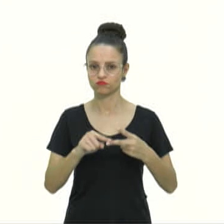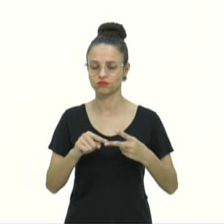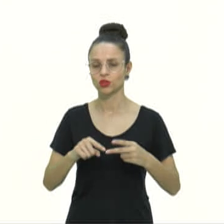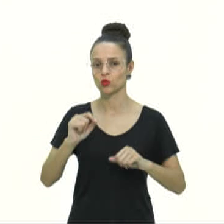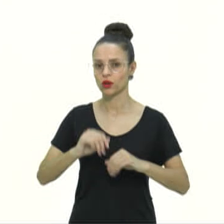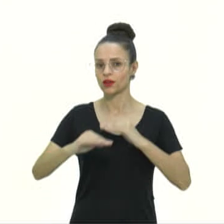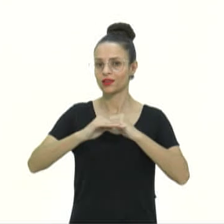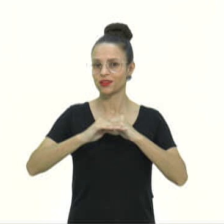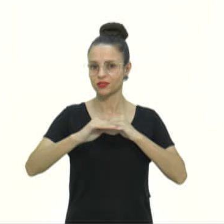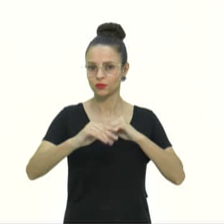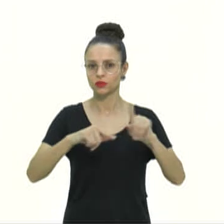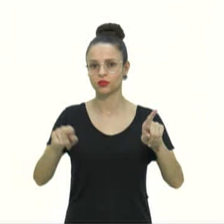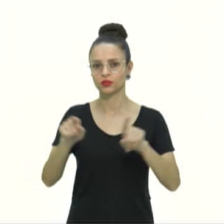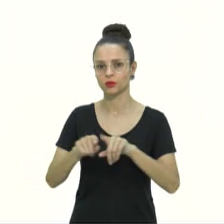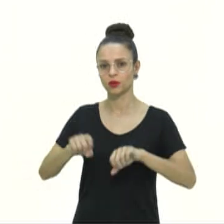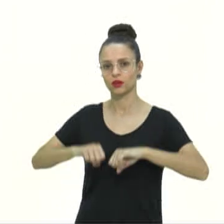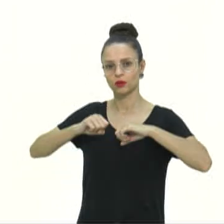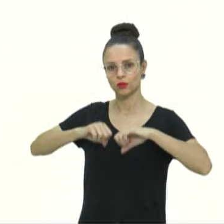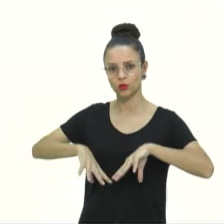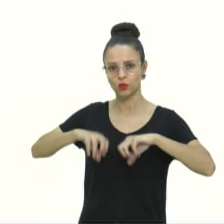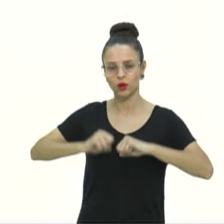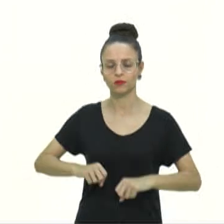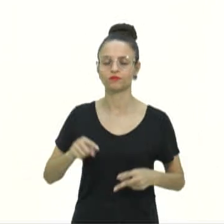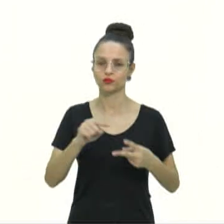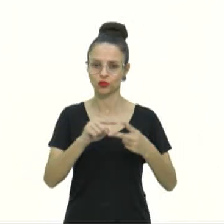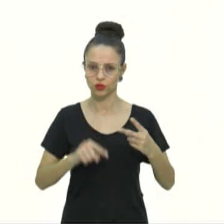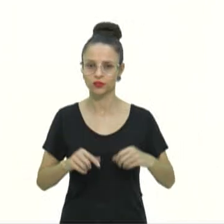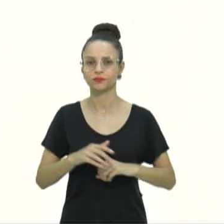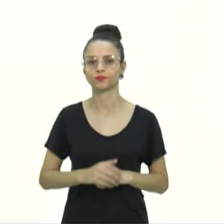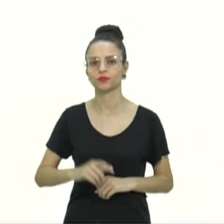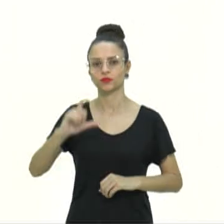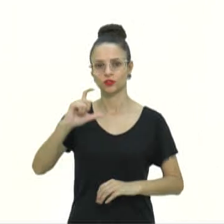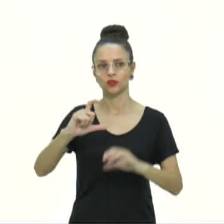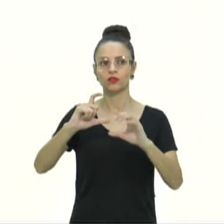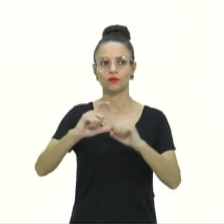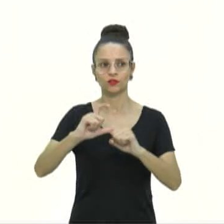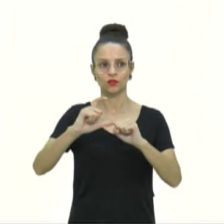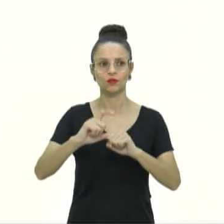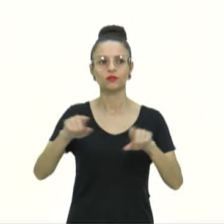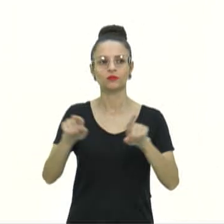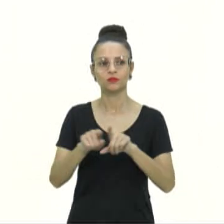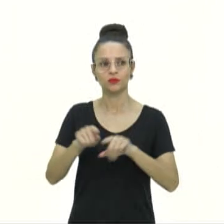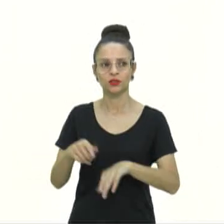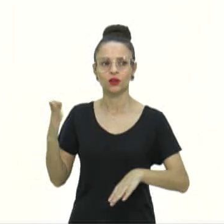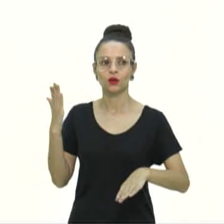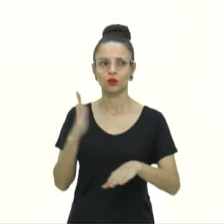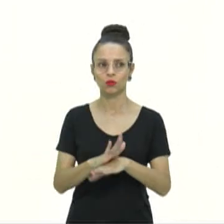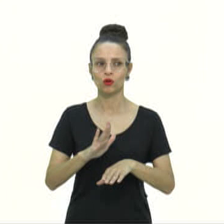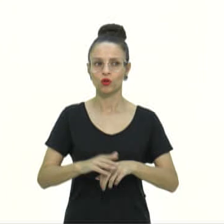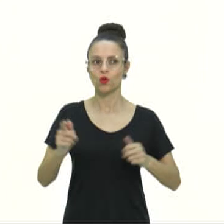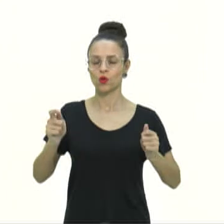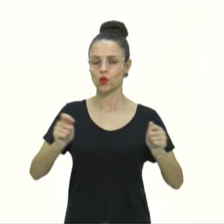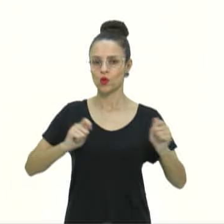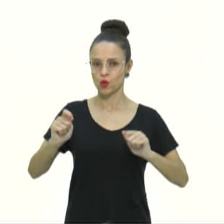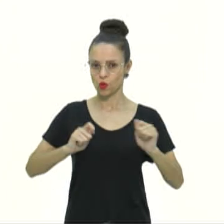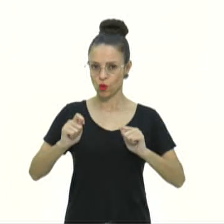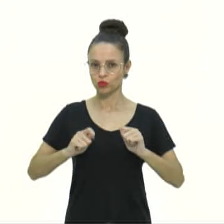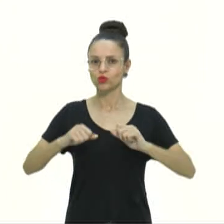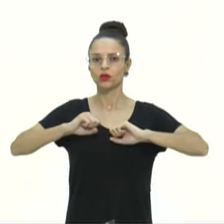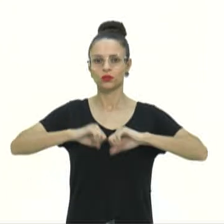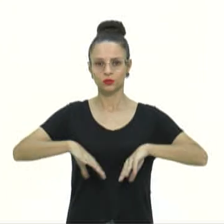de estabilização quanto de respiração. O diafragma e o transverso abdominal contribuem para o controle respiratório e